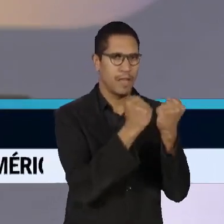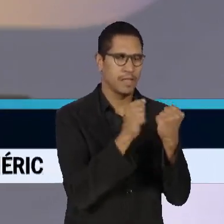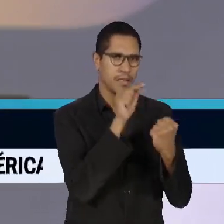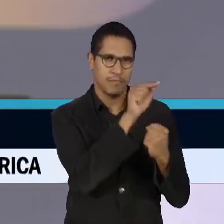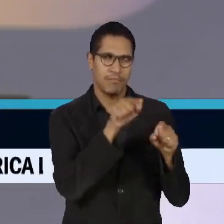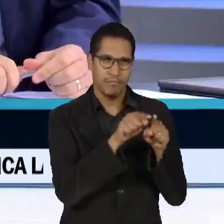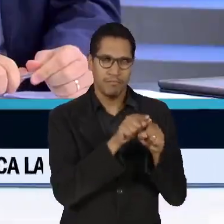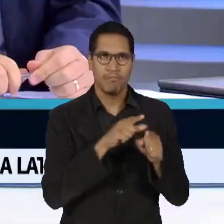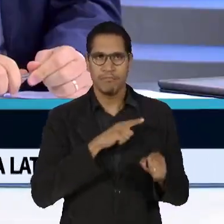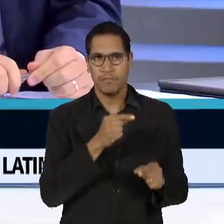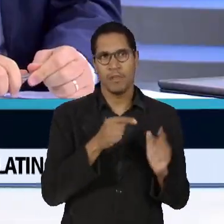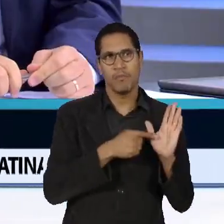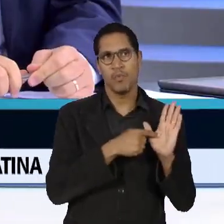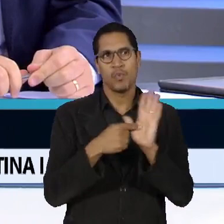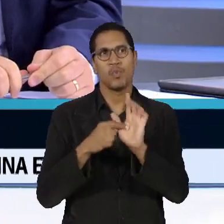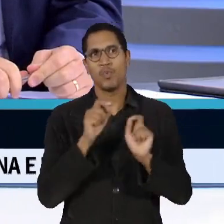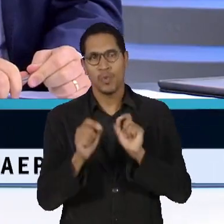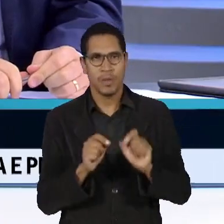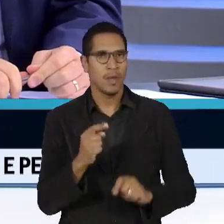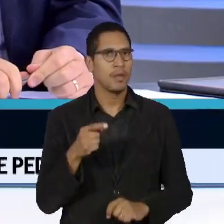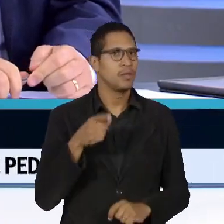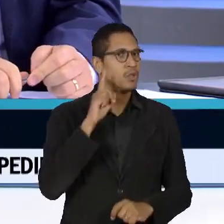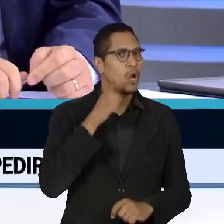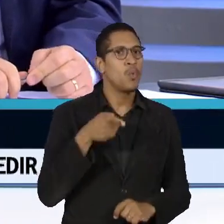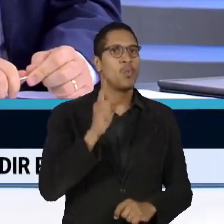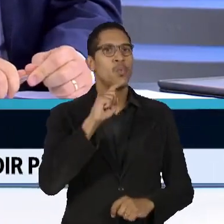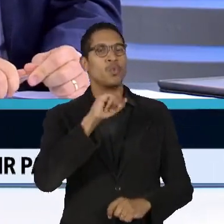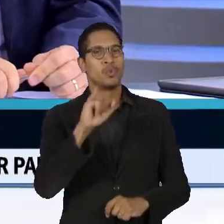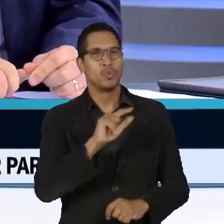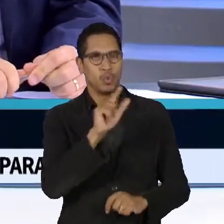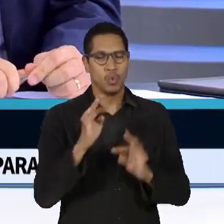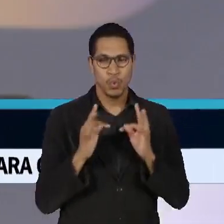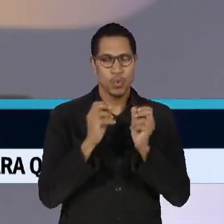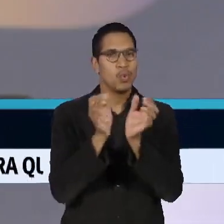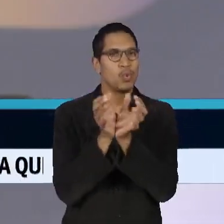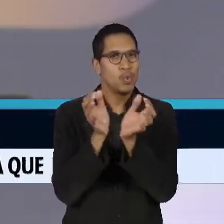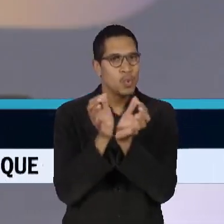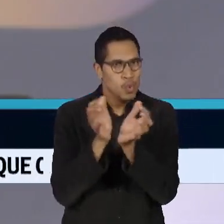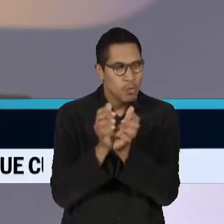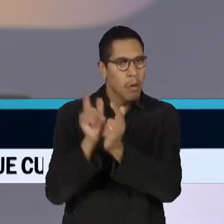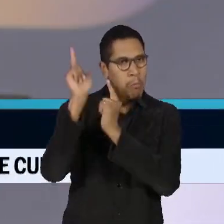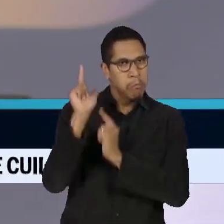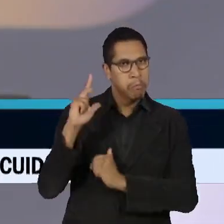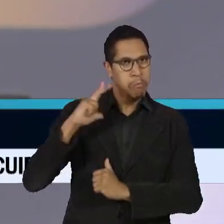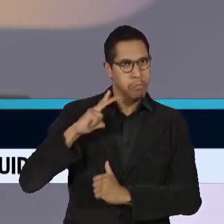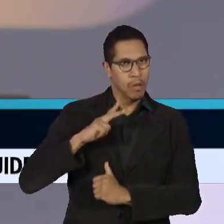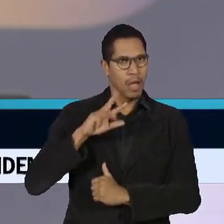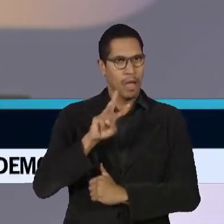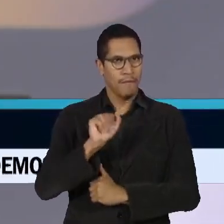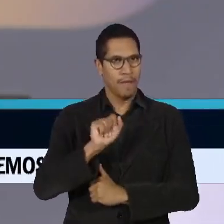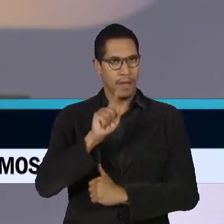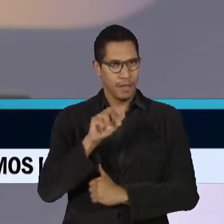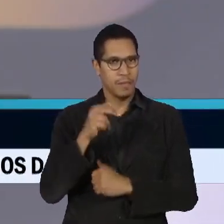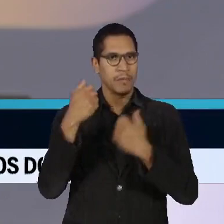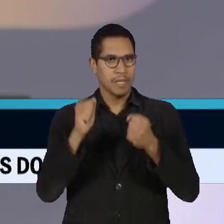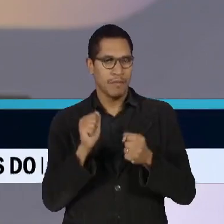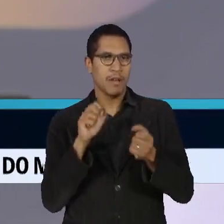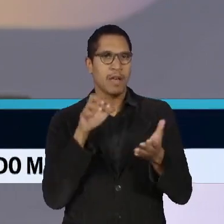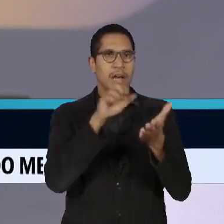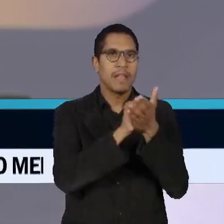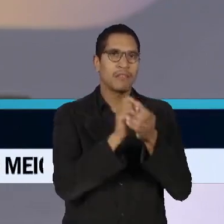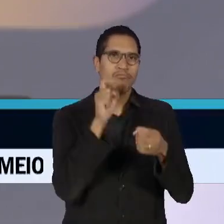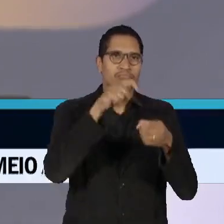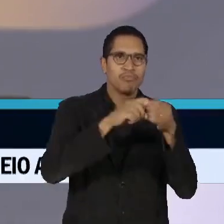tinha dado um cheque mate que era em primeiro de julho todos os mercenários do grupo Wagner precisam se registrar com o Ministério da Defesa